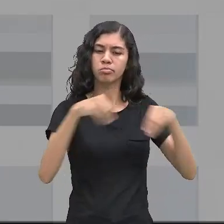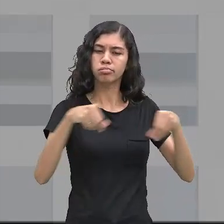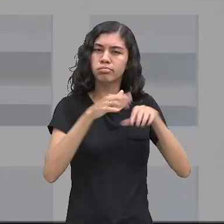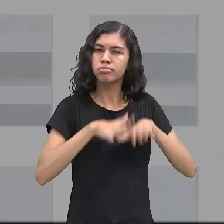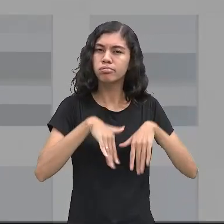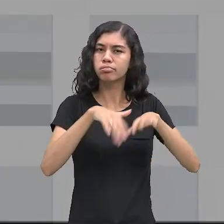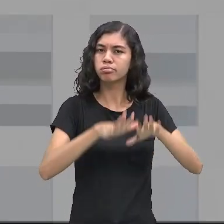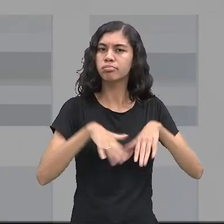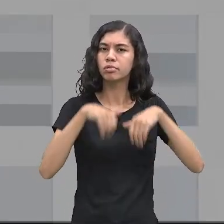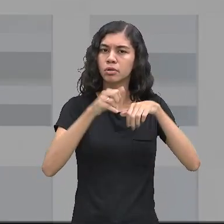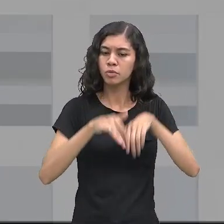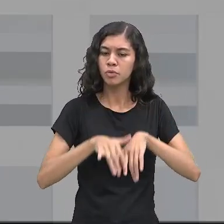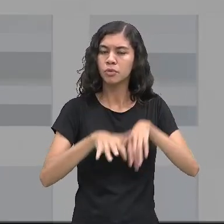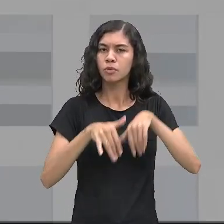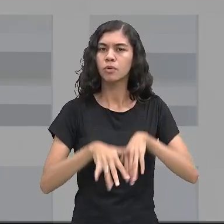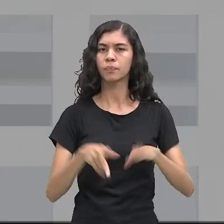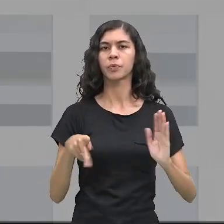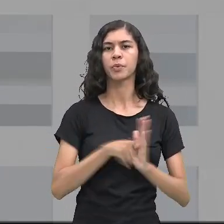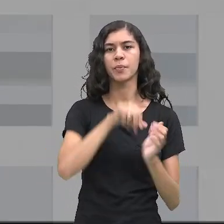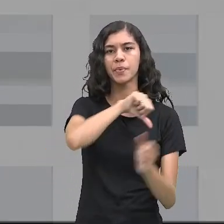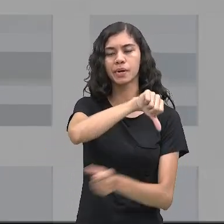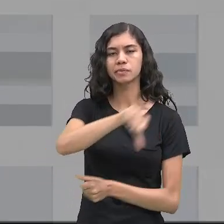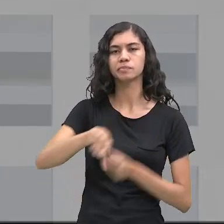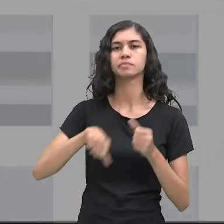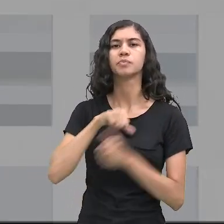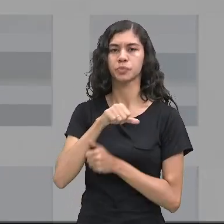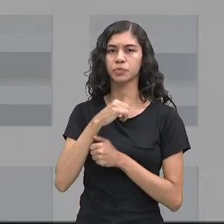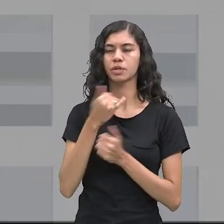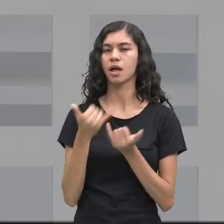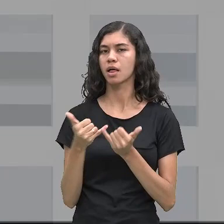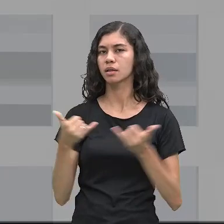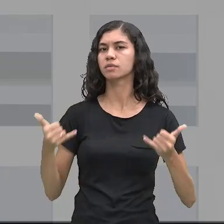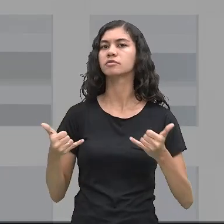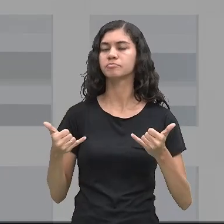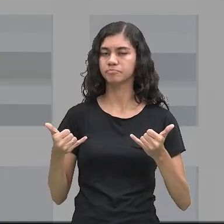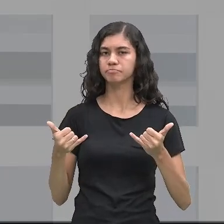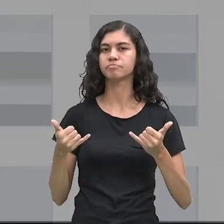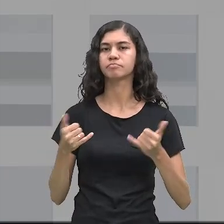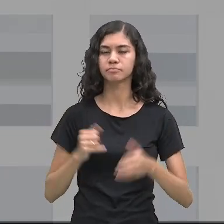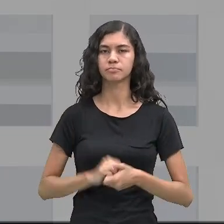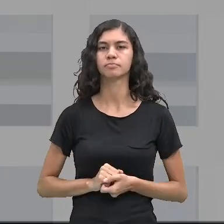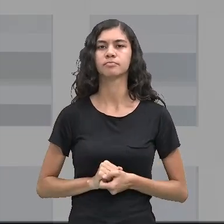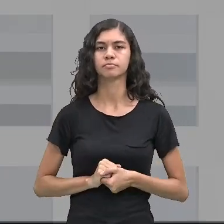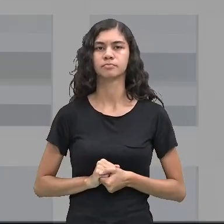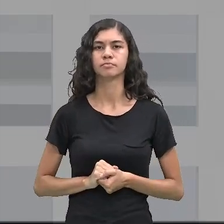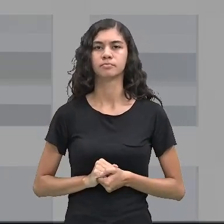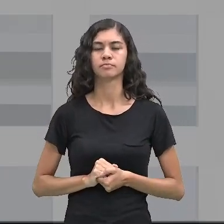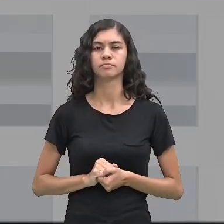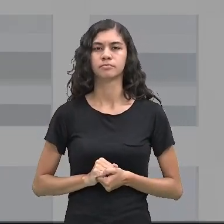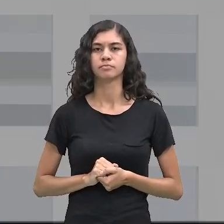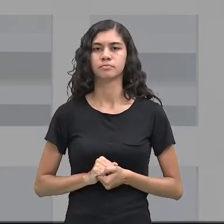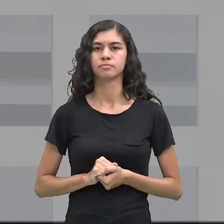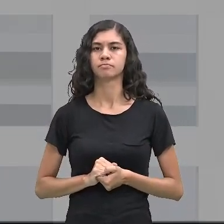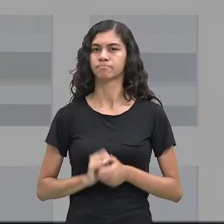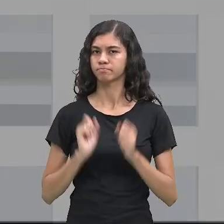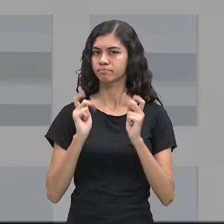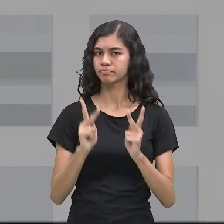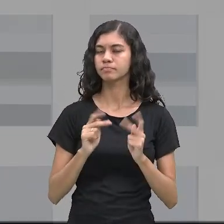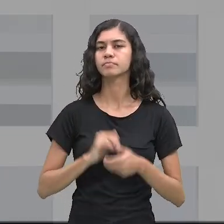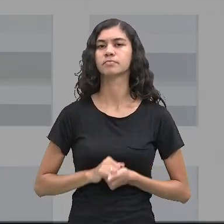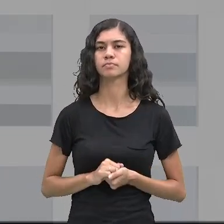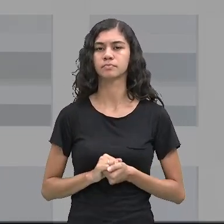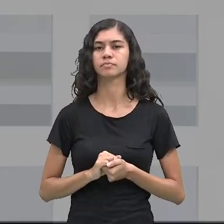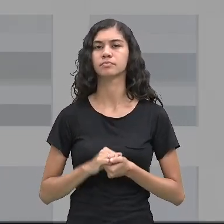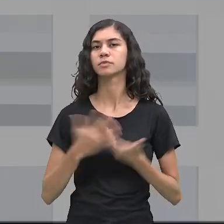certo? Veja, houve a transformação de uma forma de energia, energia mecânica, em energia elétrica, tá certo? Essa